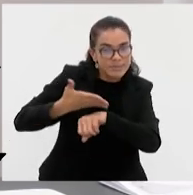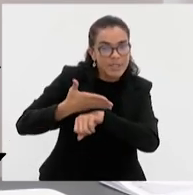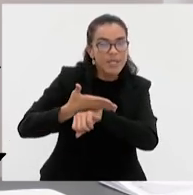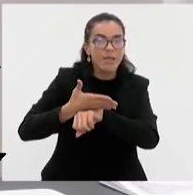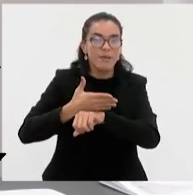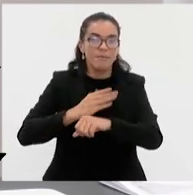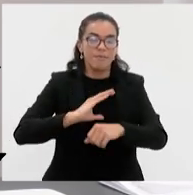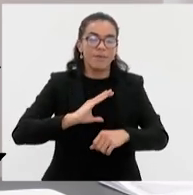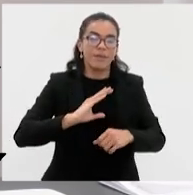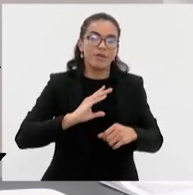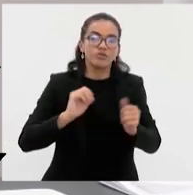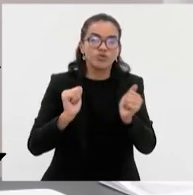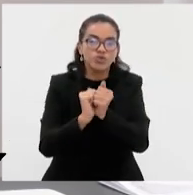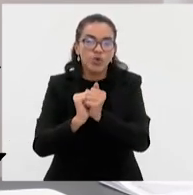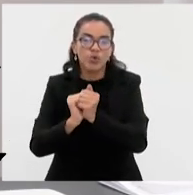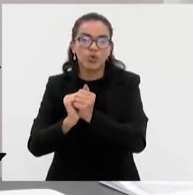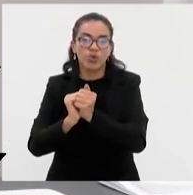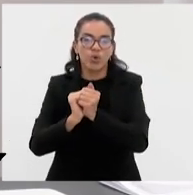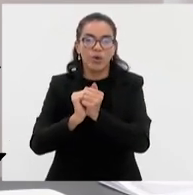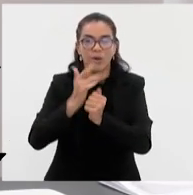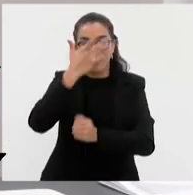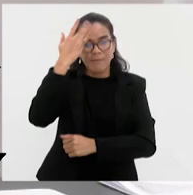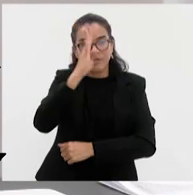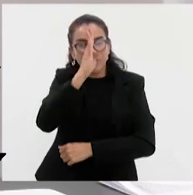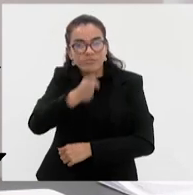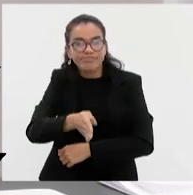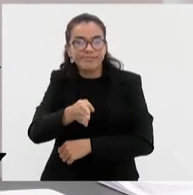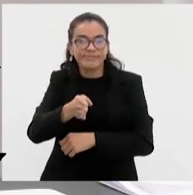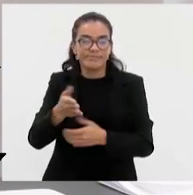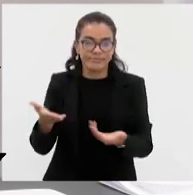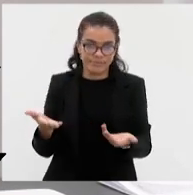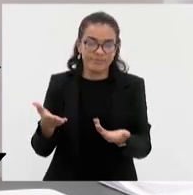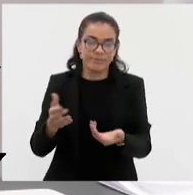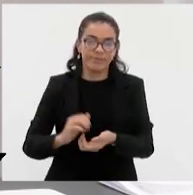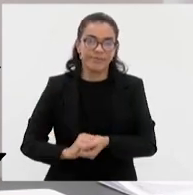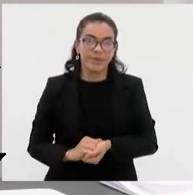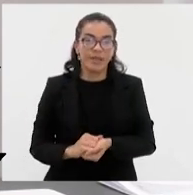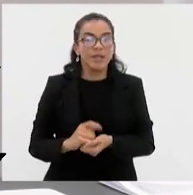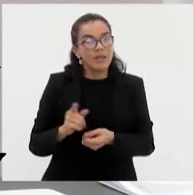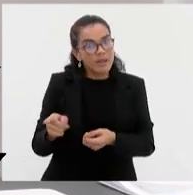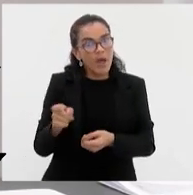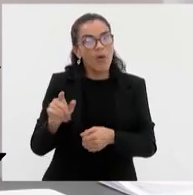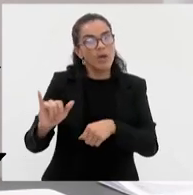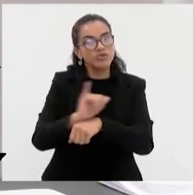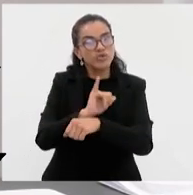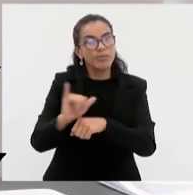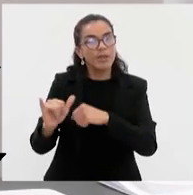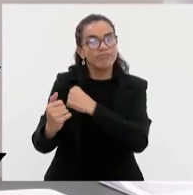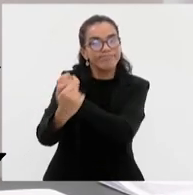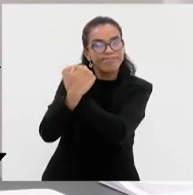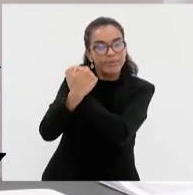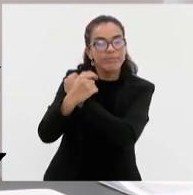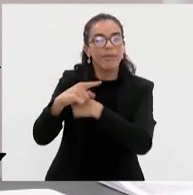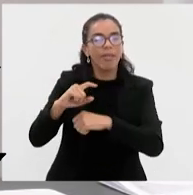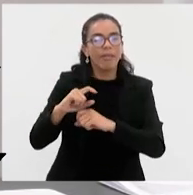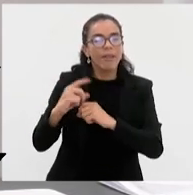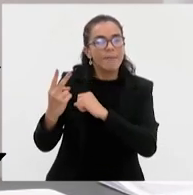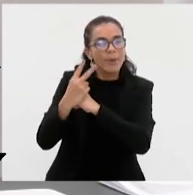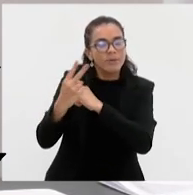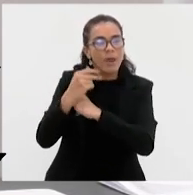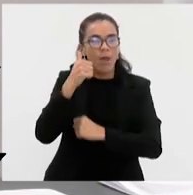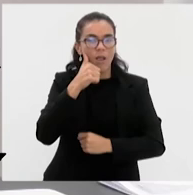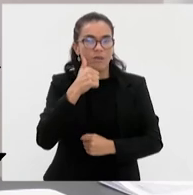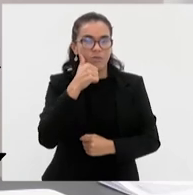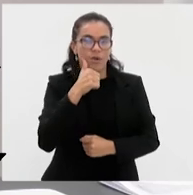atletas biologicamente de outro sexo. Então, isso é um maior instrumento de defesa das mulheres. Há um clamor